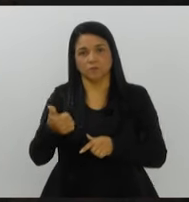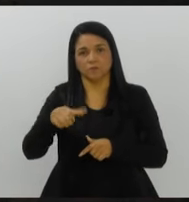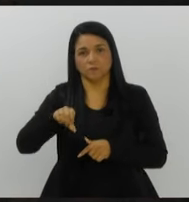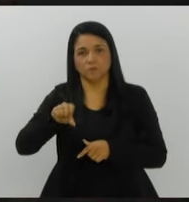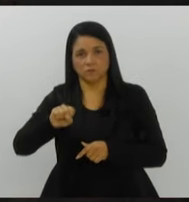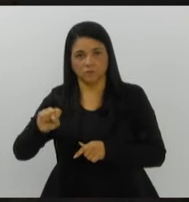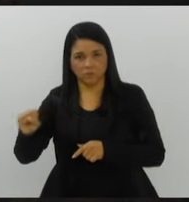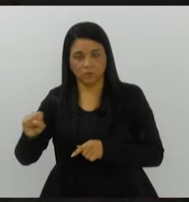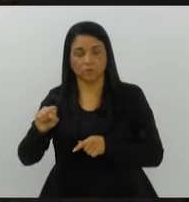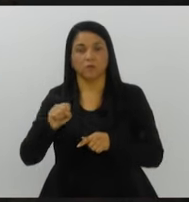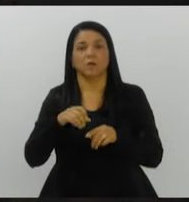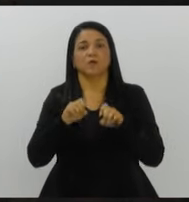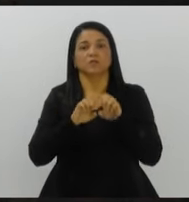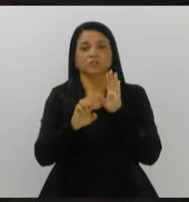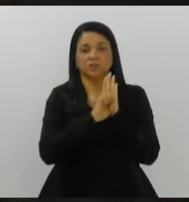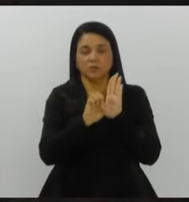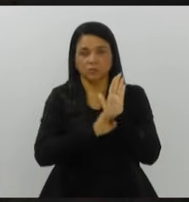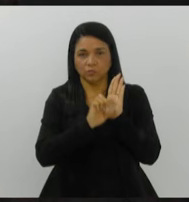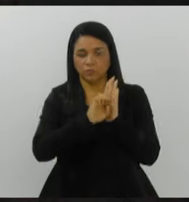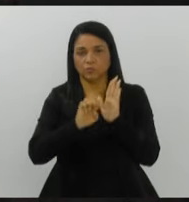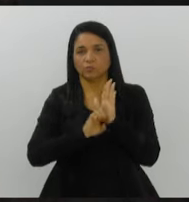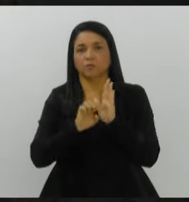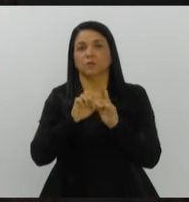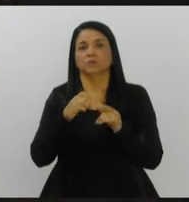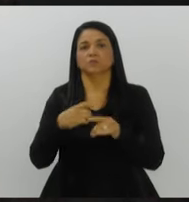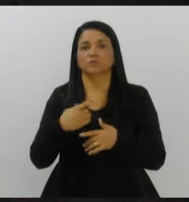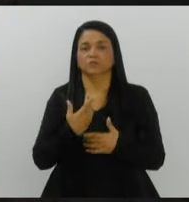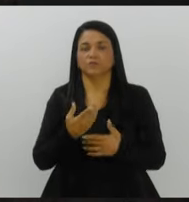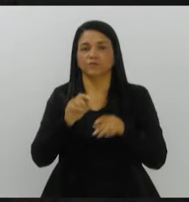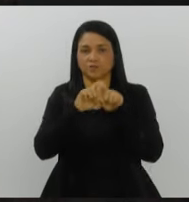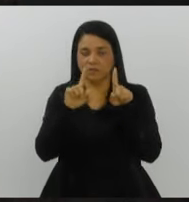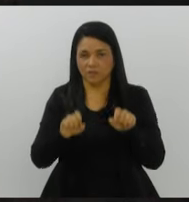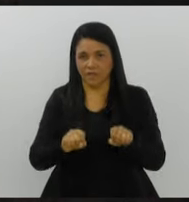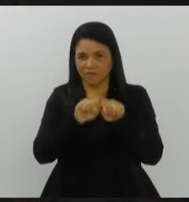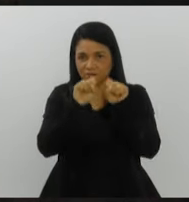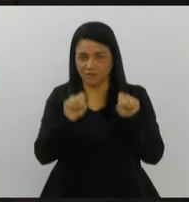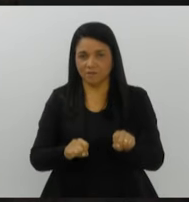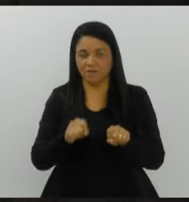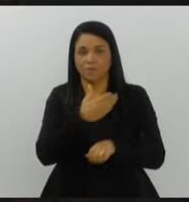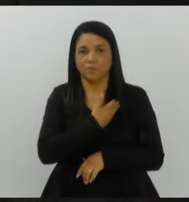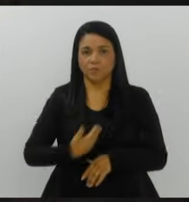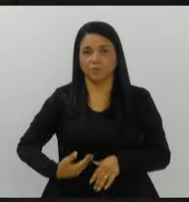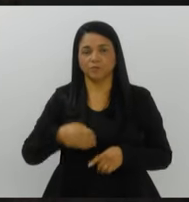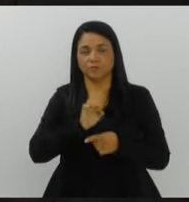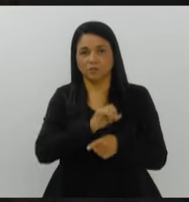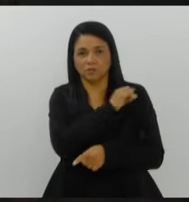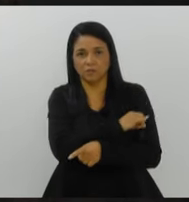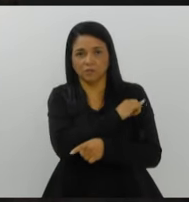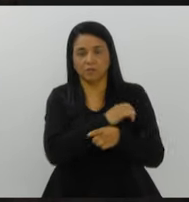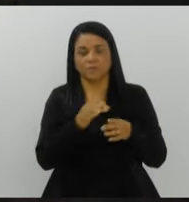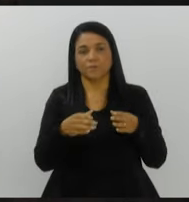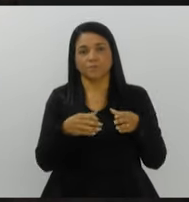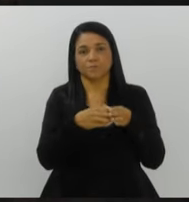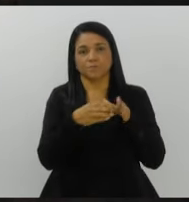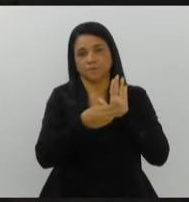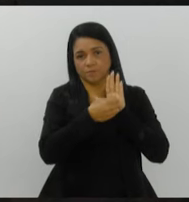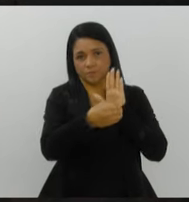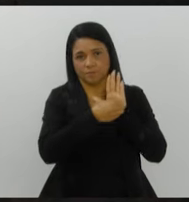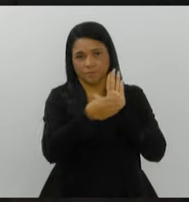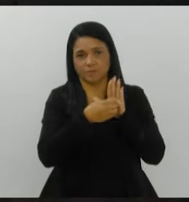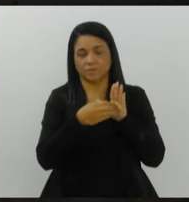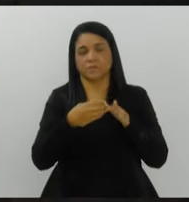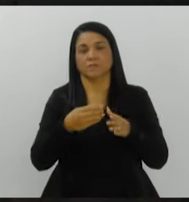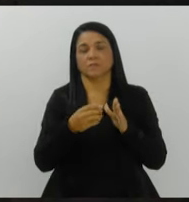dos Funcionários Públicos Civis no Poder Executivo do Estado do Rio de Janeiro. Pareceres das comissões de indicação